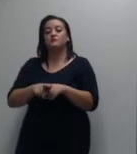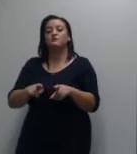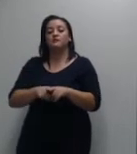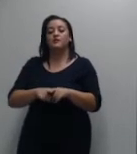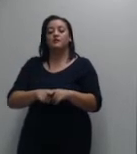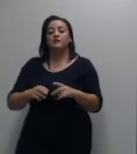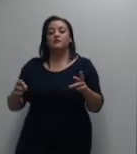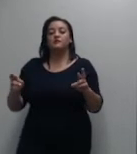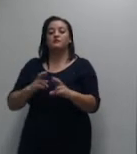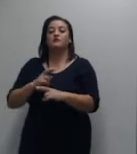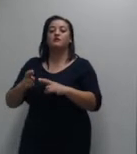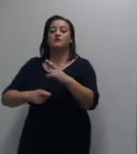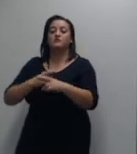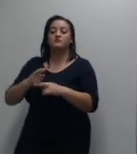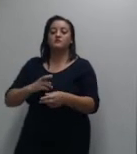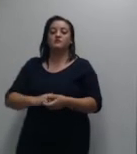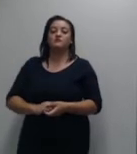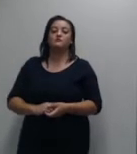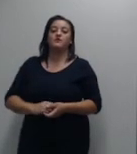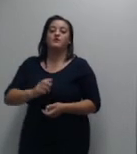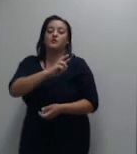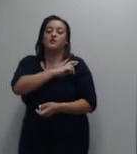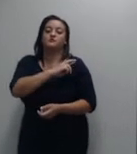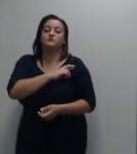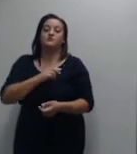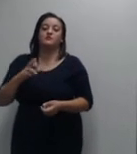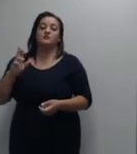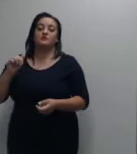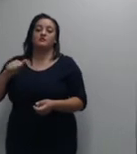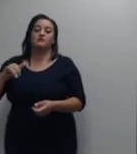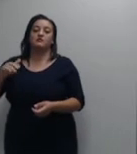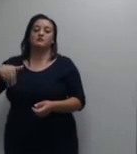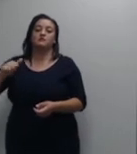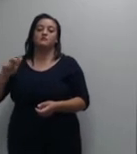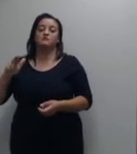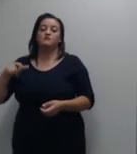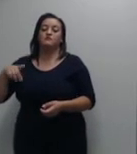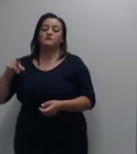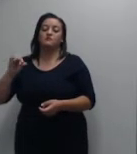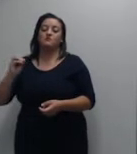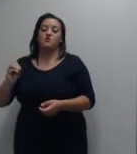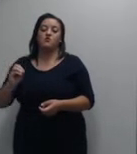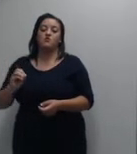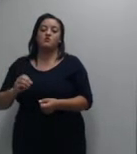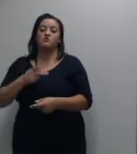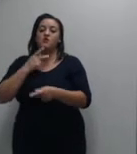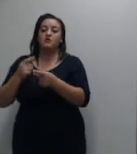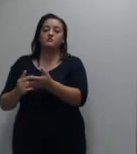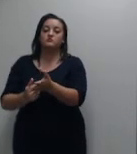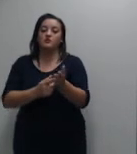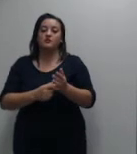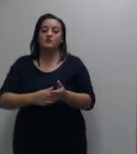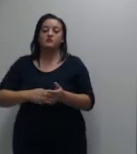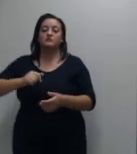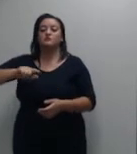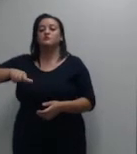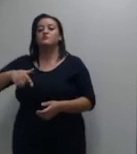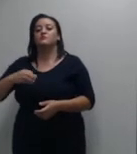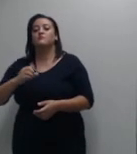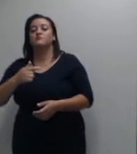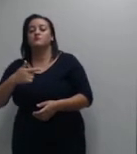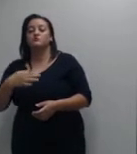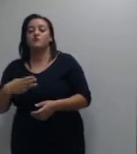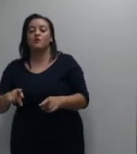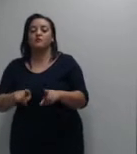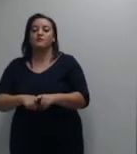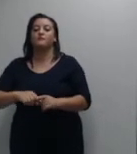relação ao autor Raimundo Nonato Carvalho própria vida nos acordos 1024m